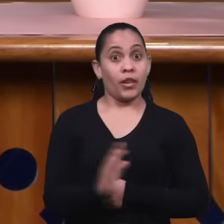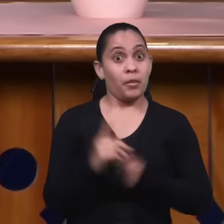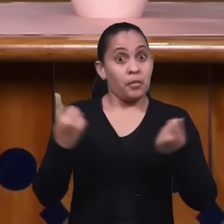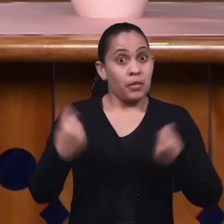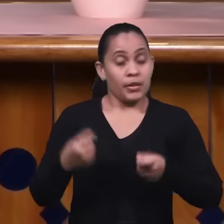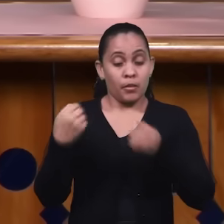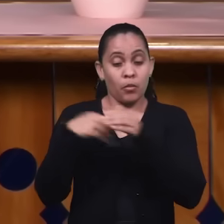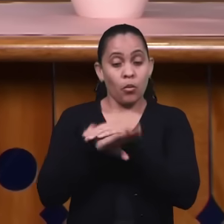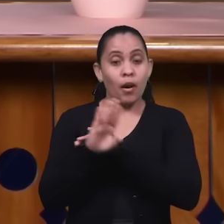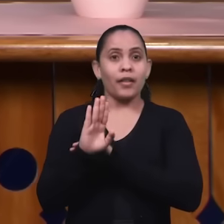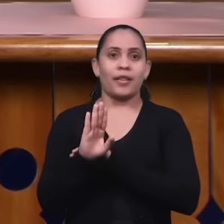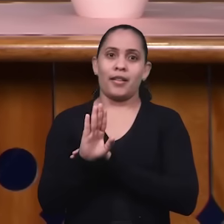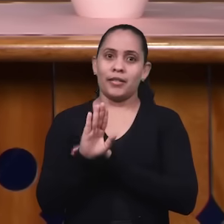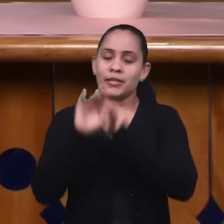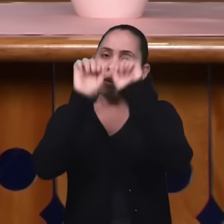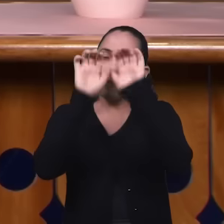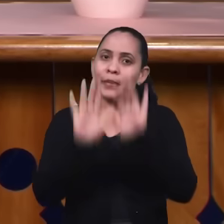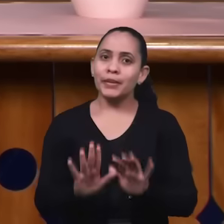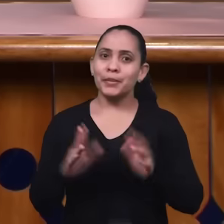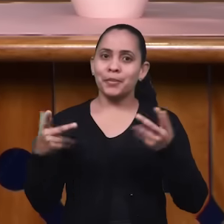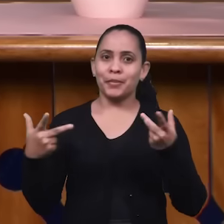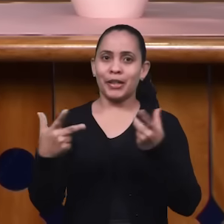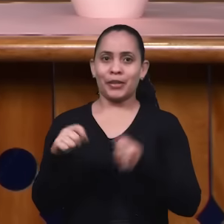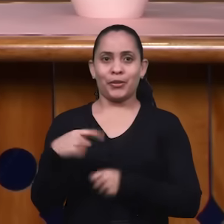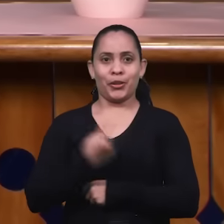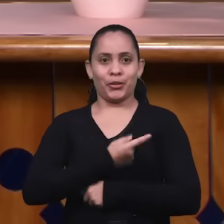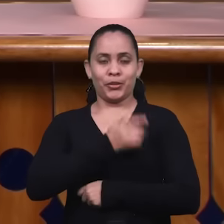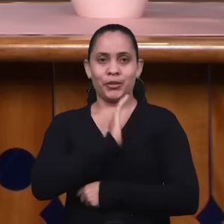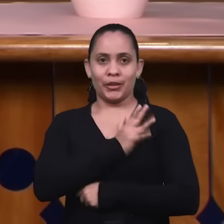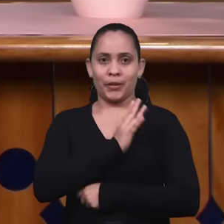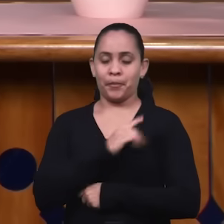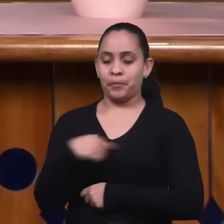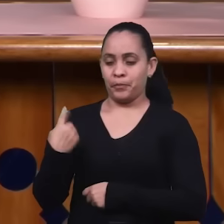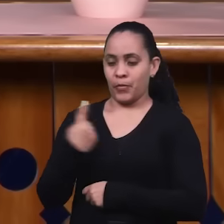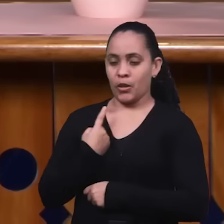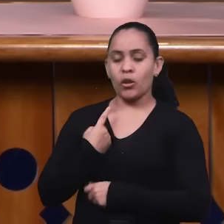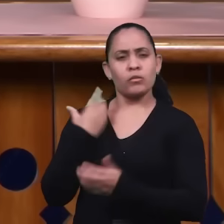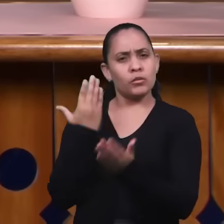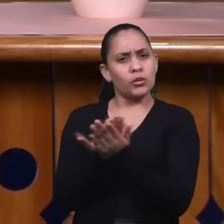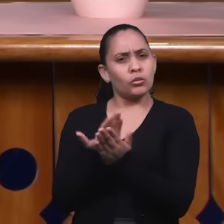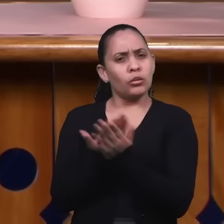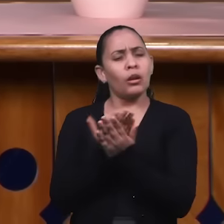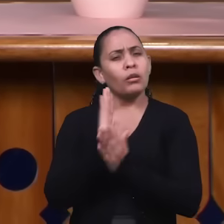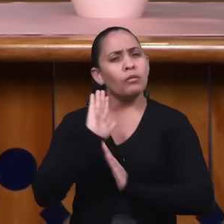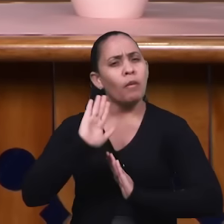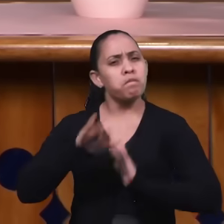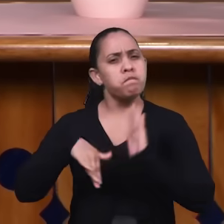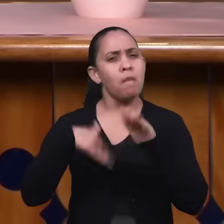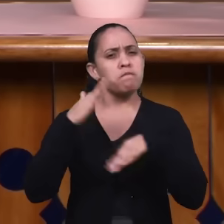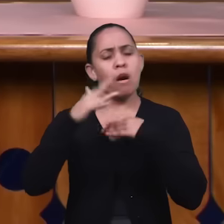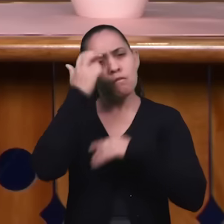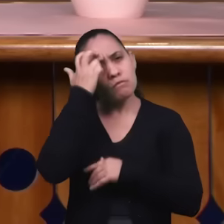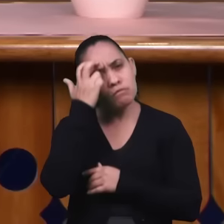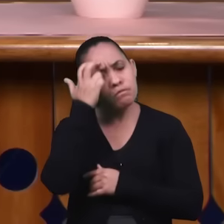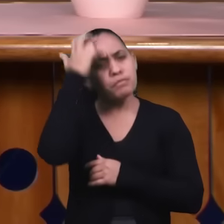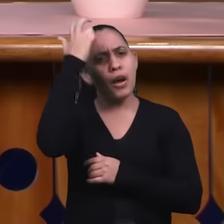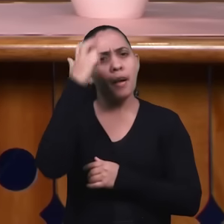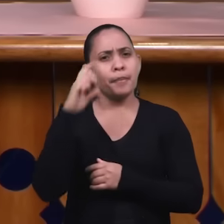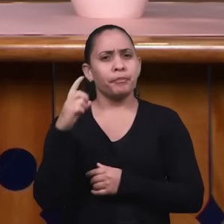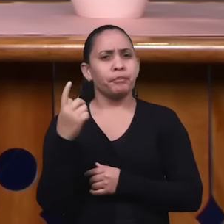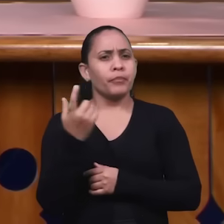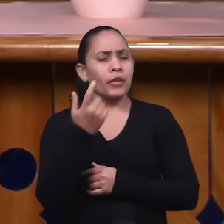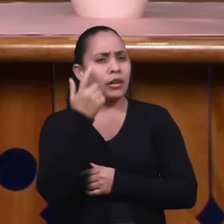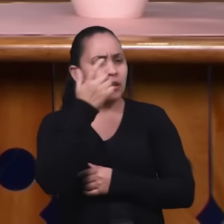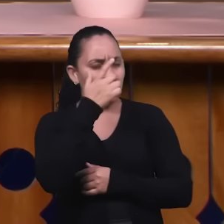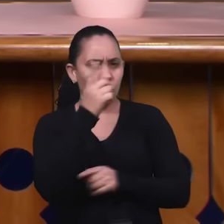à medida que nós vamos avançando na nossa vida acadêmica, nós vamos vendo muitas pessoas que tentam retirar